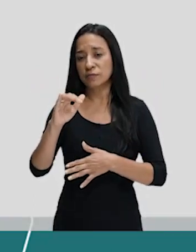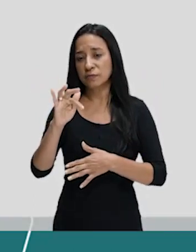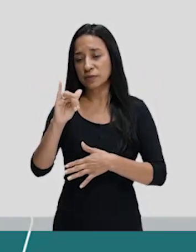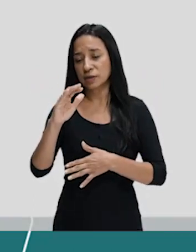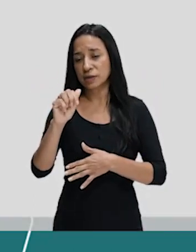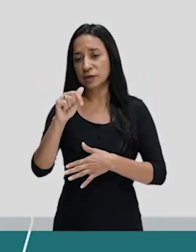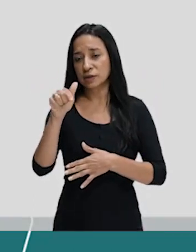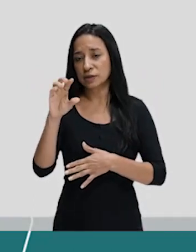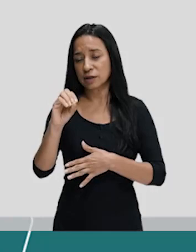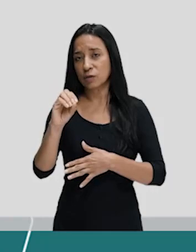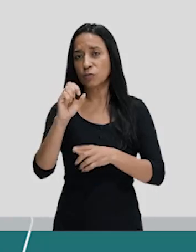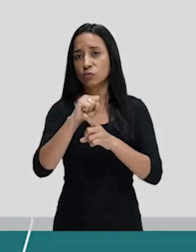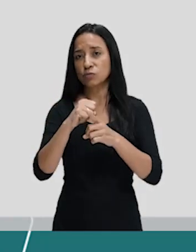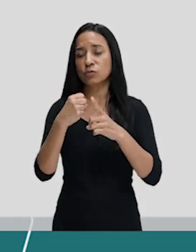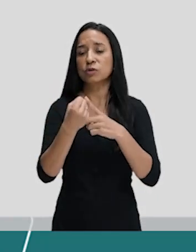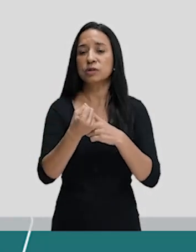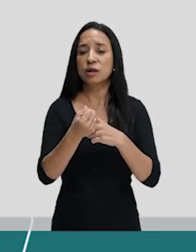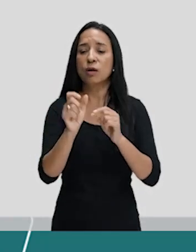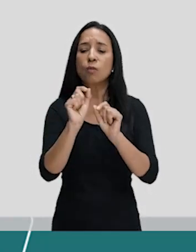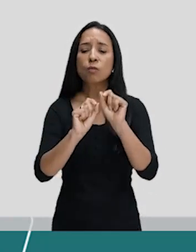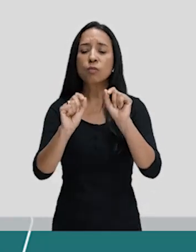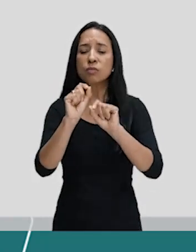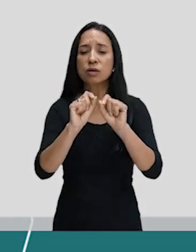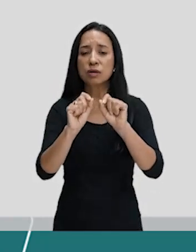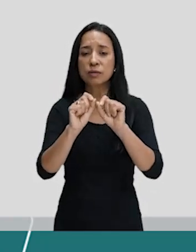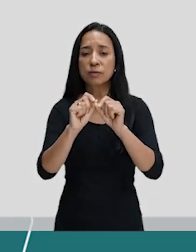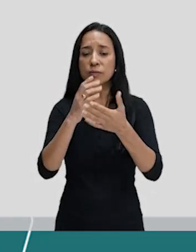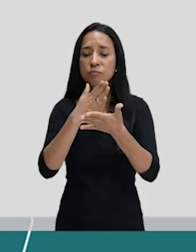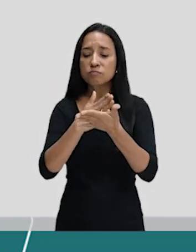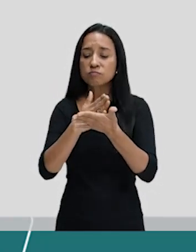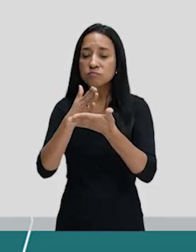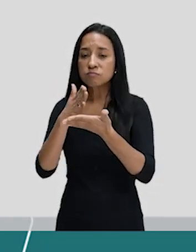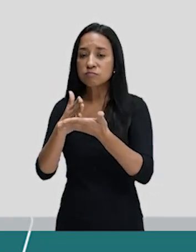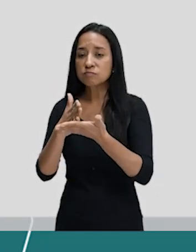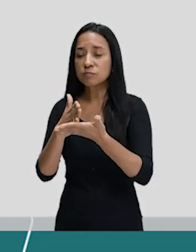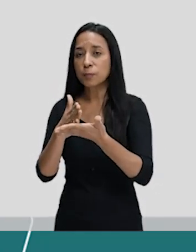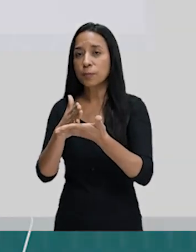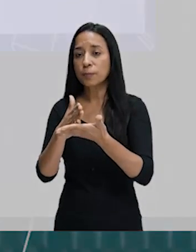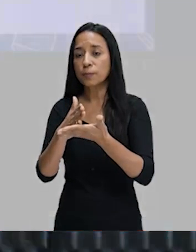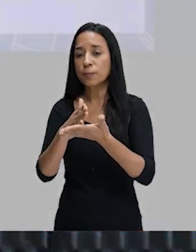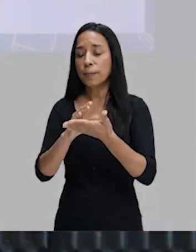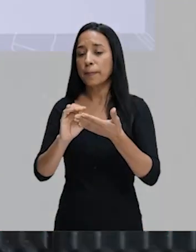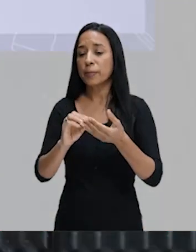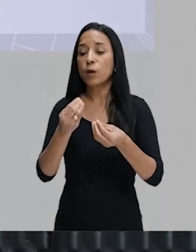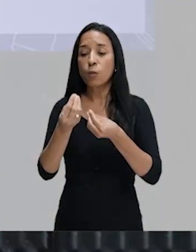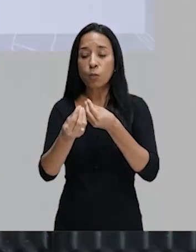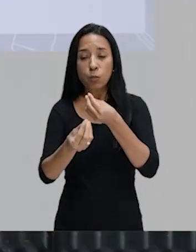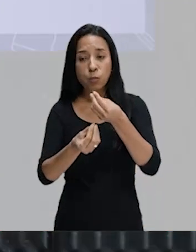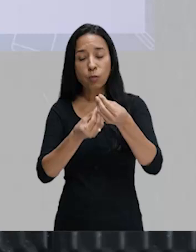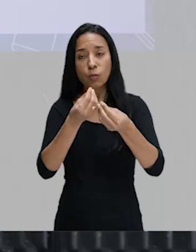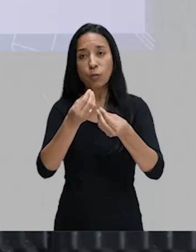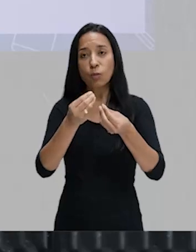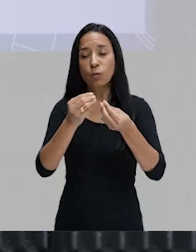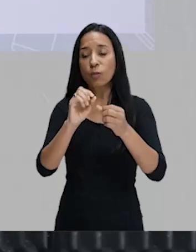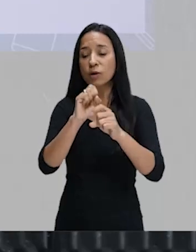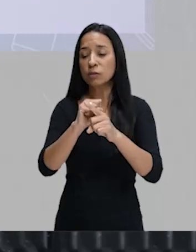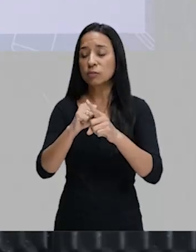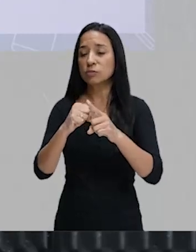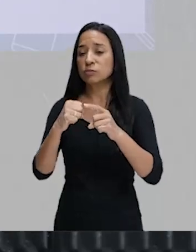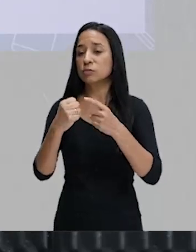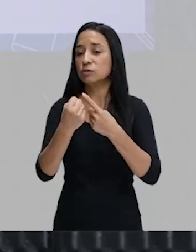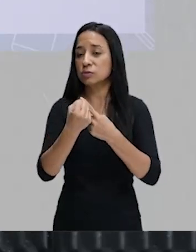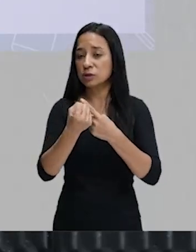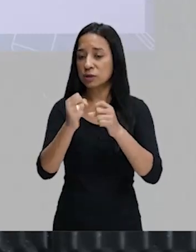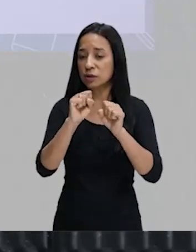social. Meu querido, minha querida, estratificação social significa a maneira como a sociedade